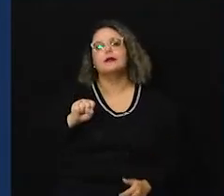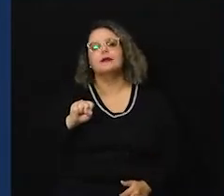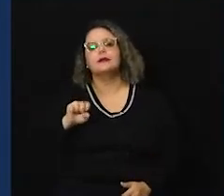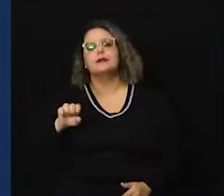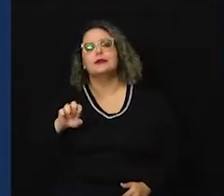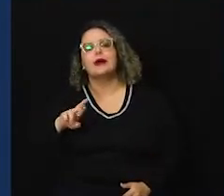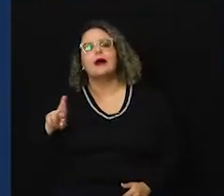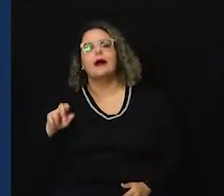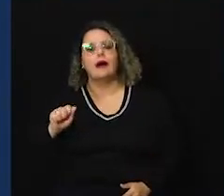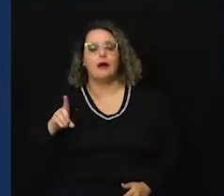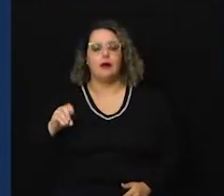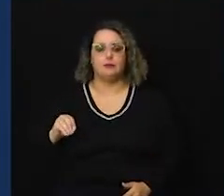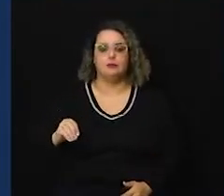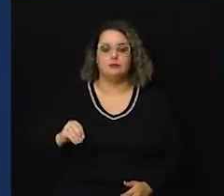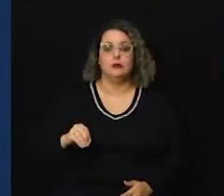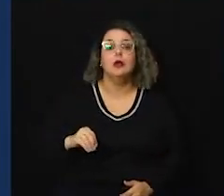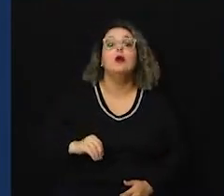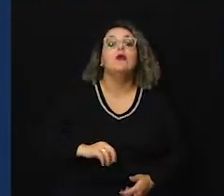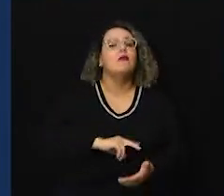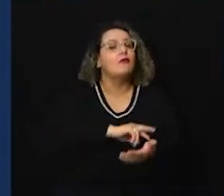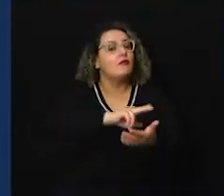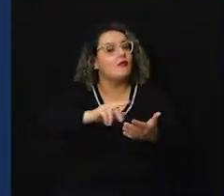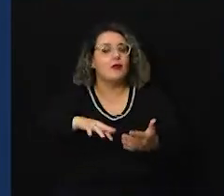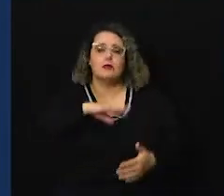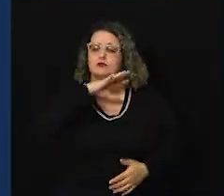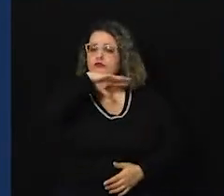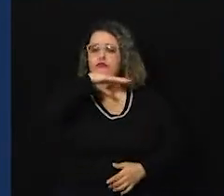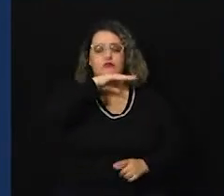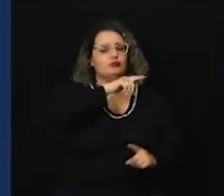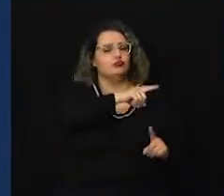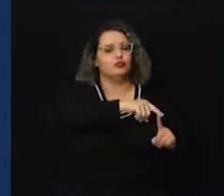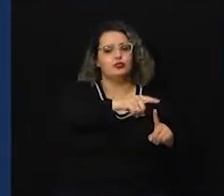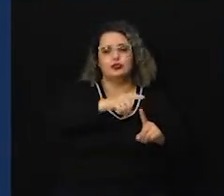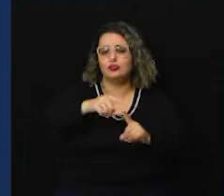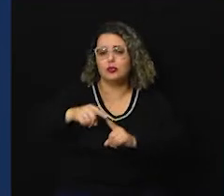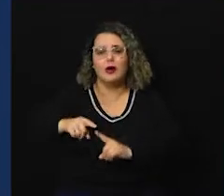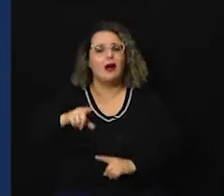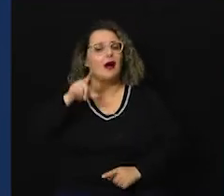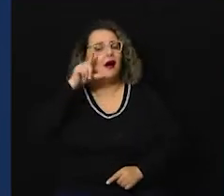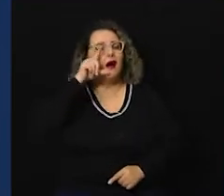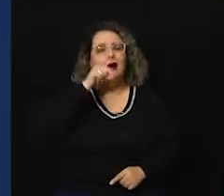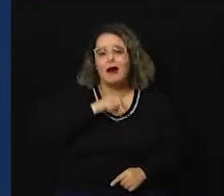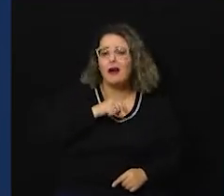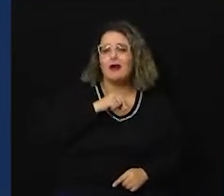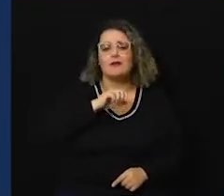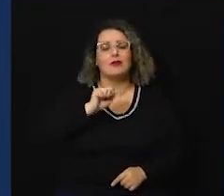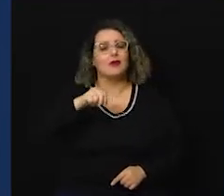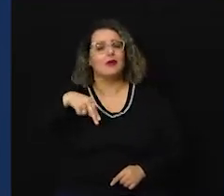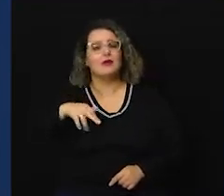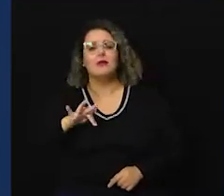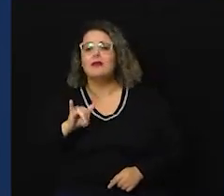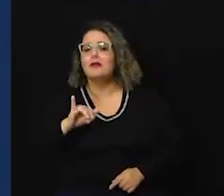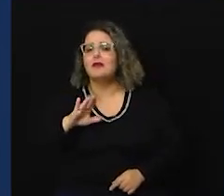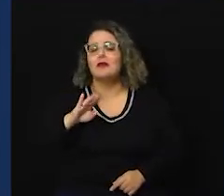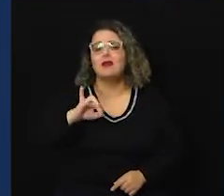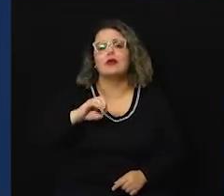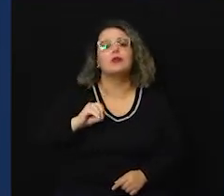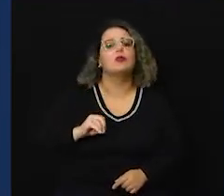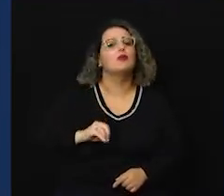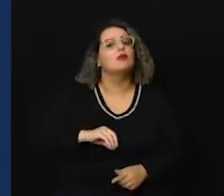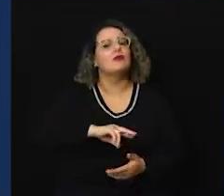avaliou o 486 espécies entre elas 183 aves 101 filhos